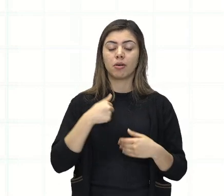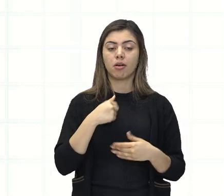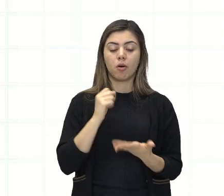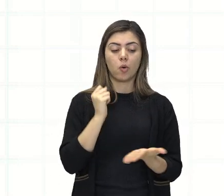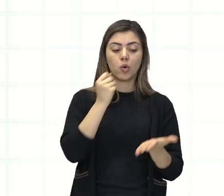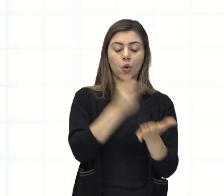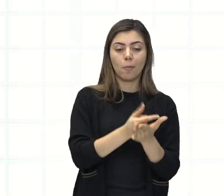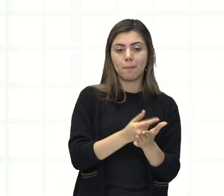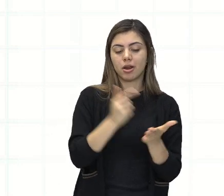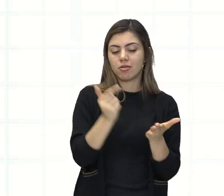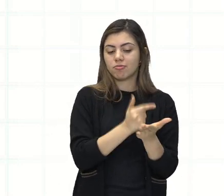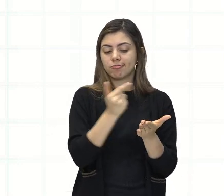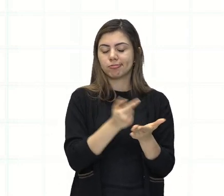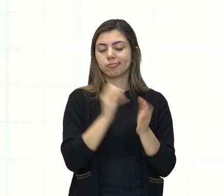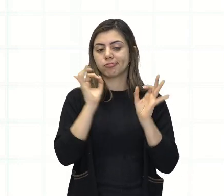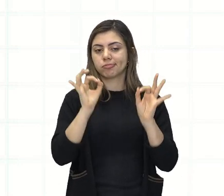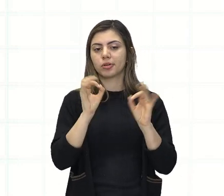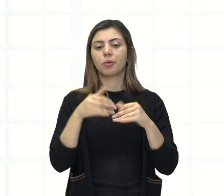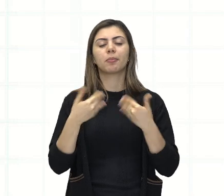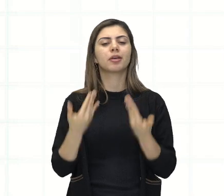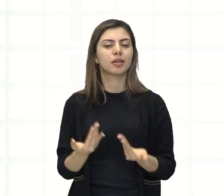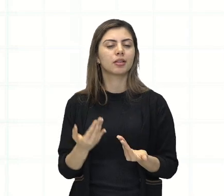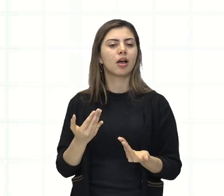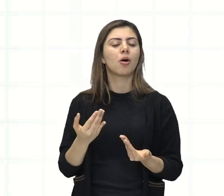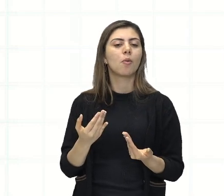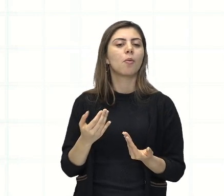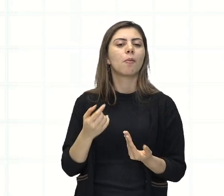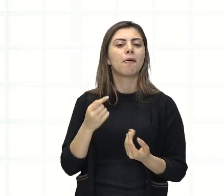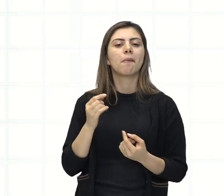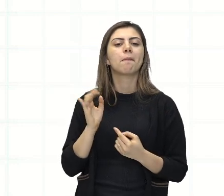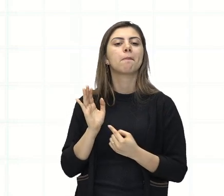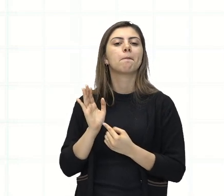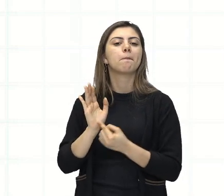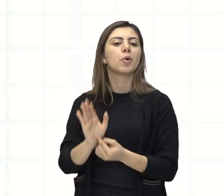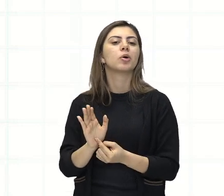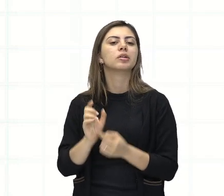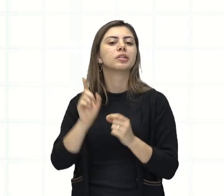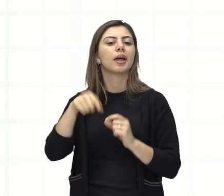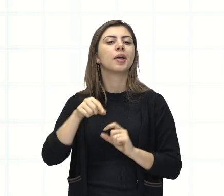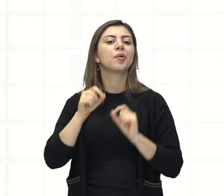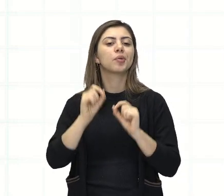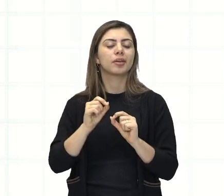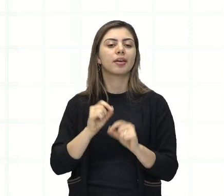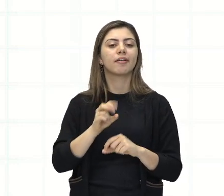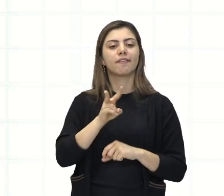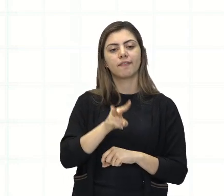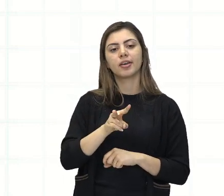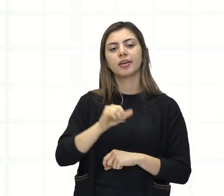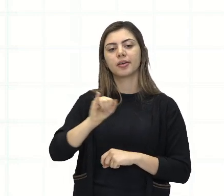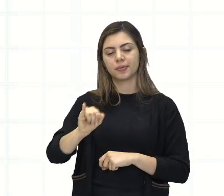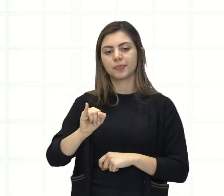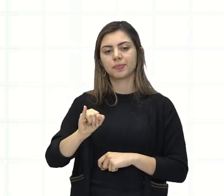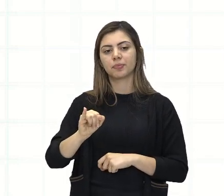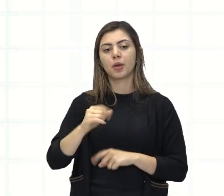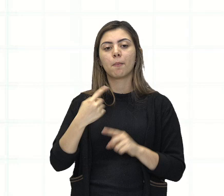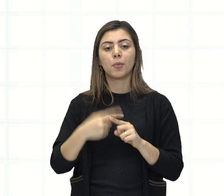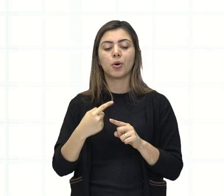ótimo livro. Então, nós temos aqui um verbo